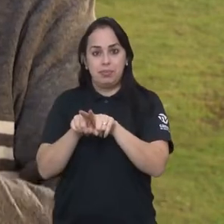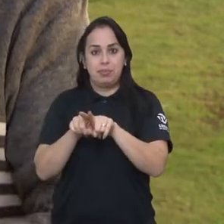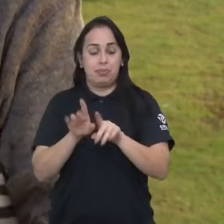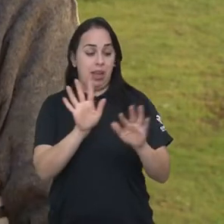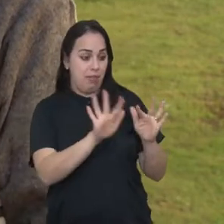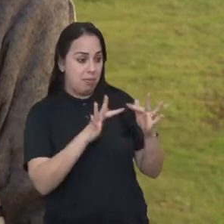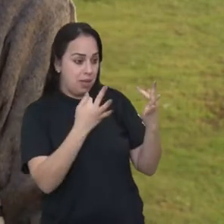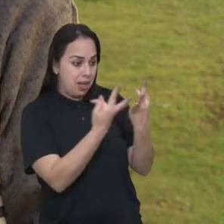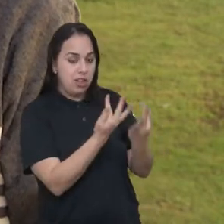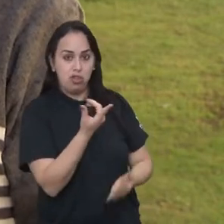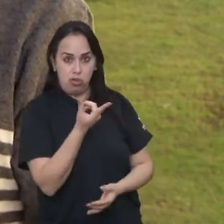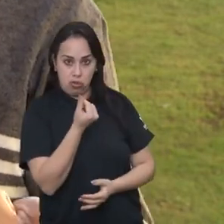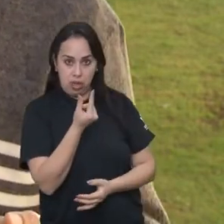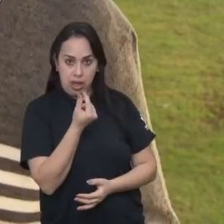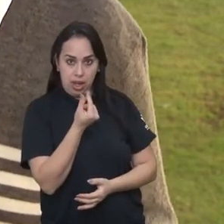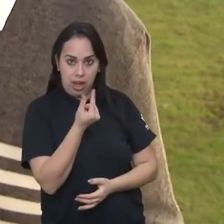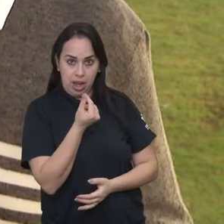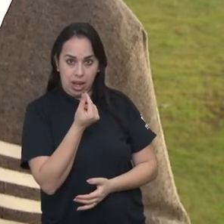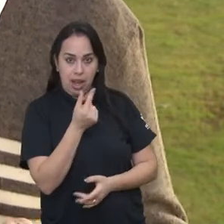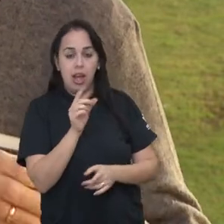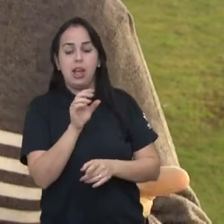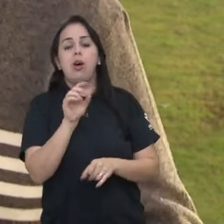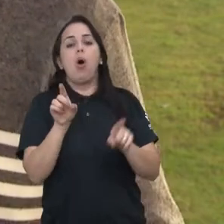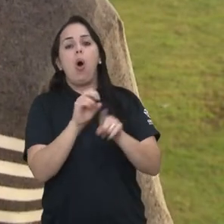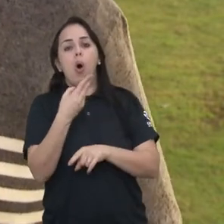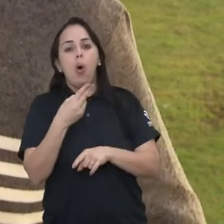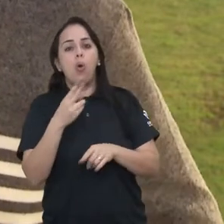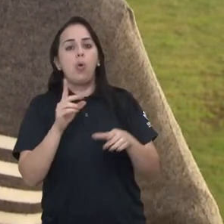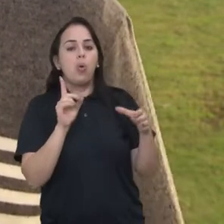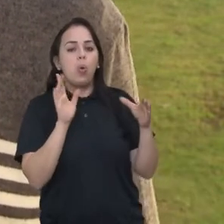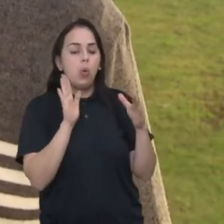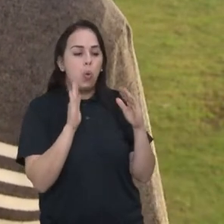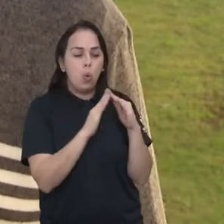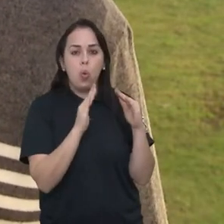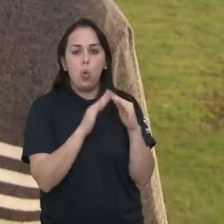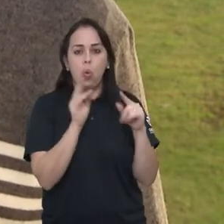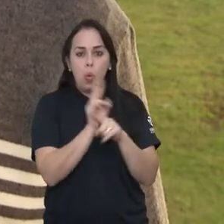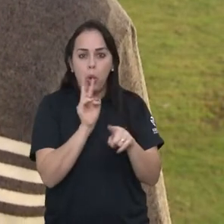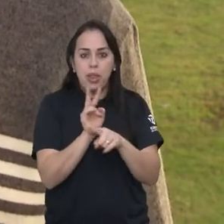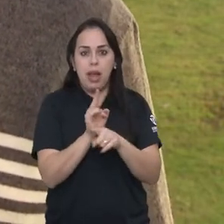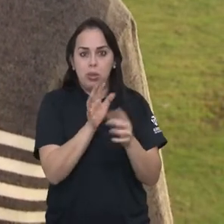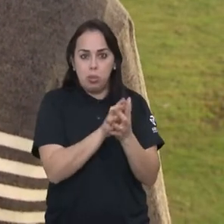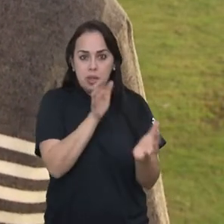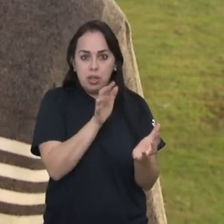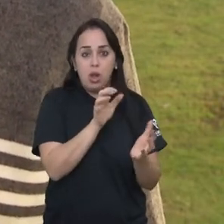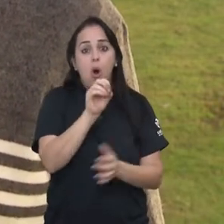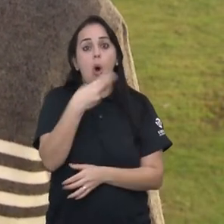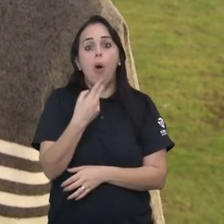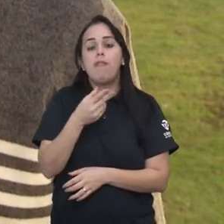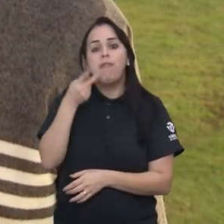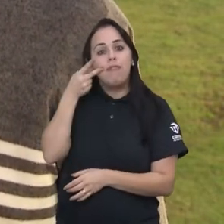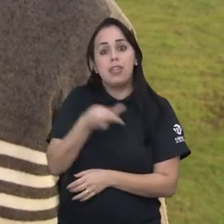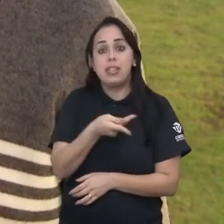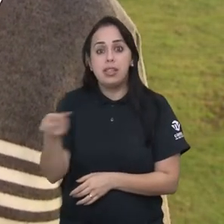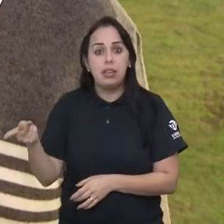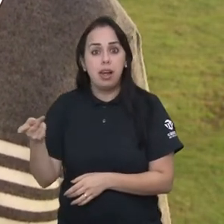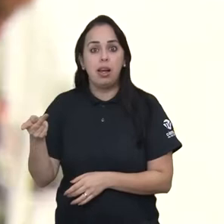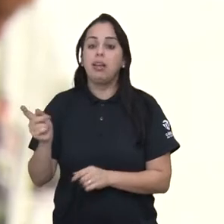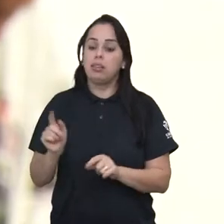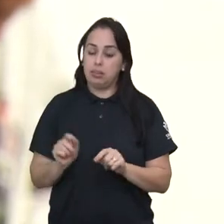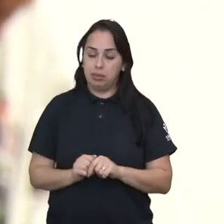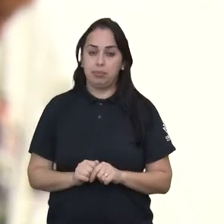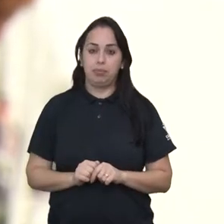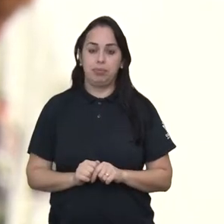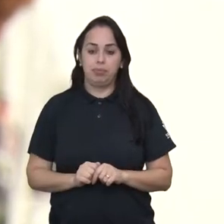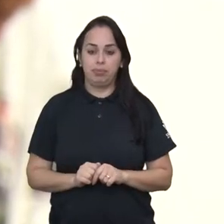a família que tem condições né de ficar com o idoso em casa também quem sabe visitar aqui para saber como se deve ser feito o dia a dia que o seu